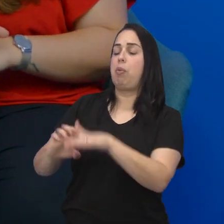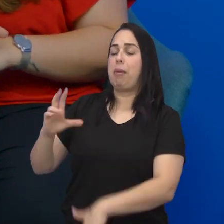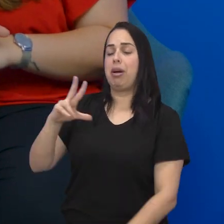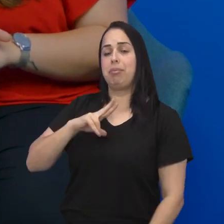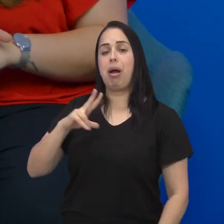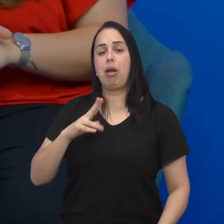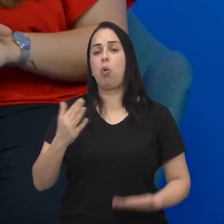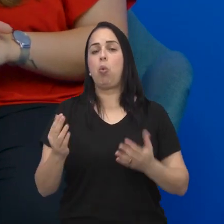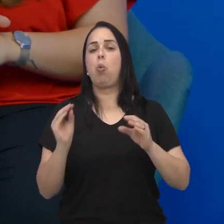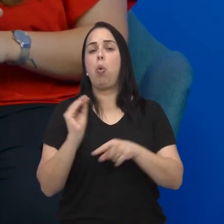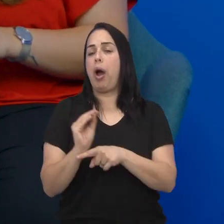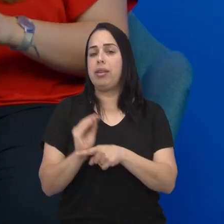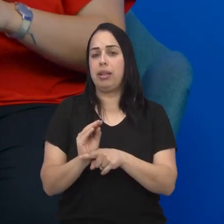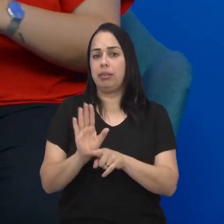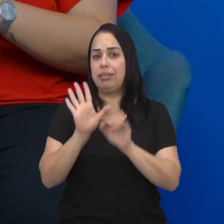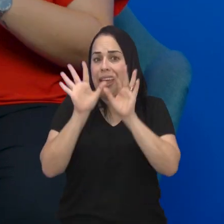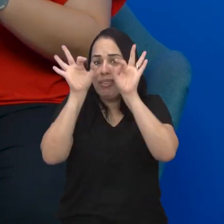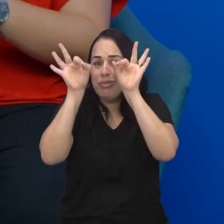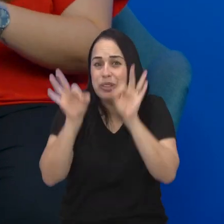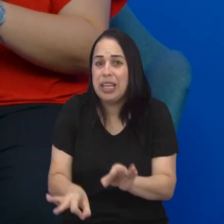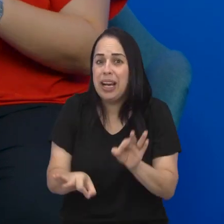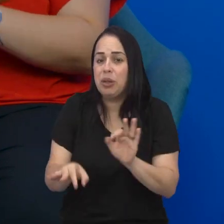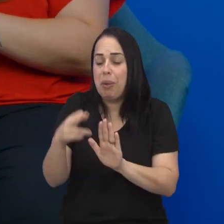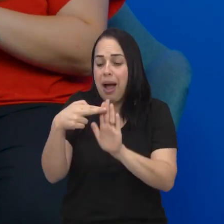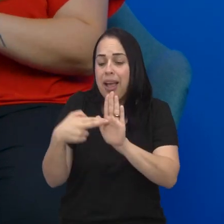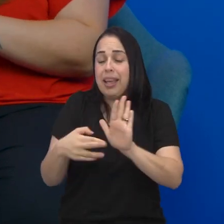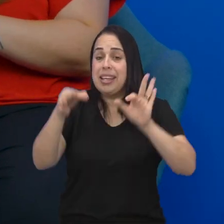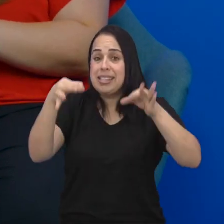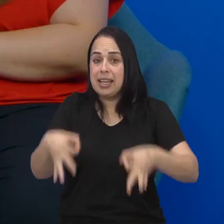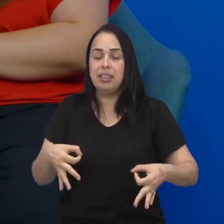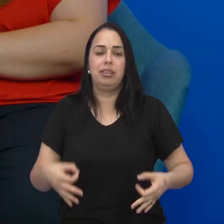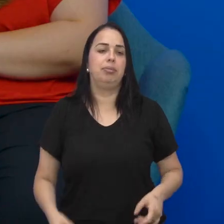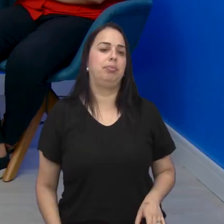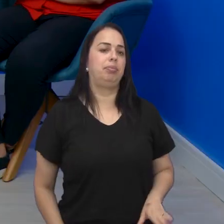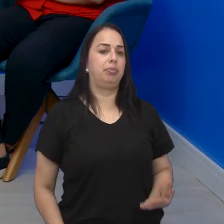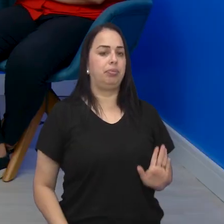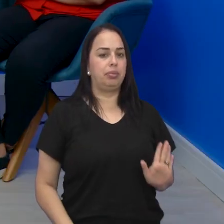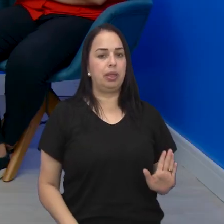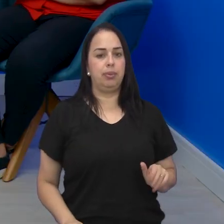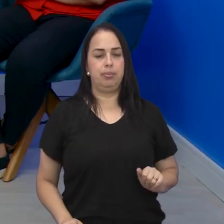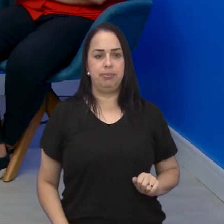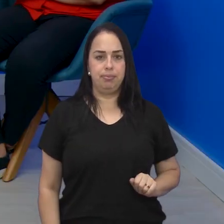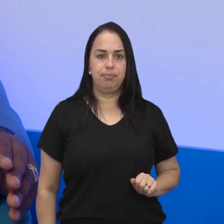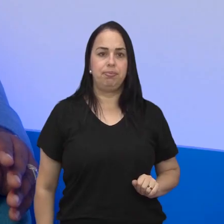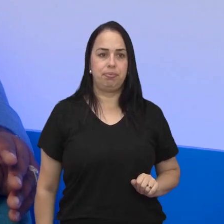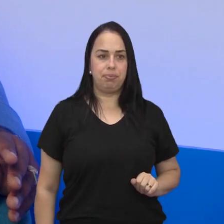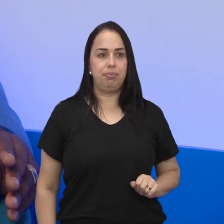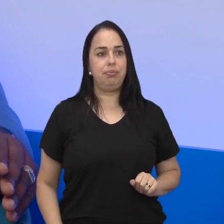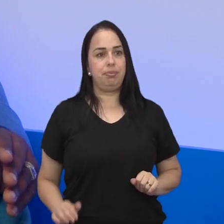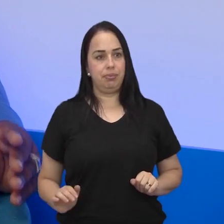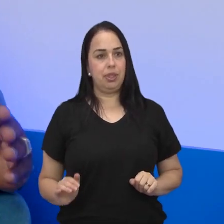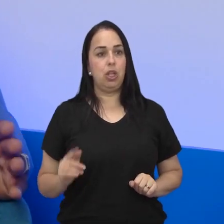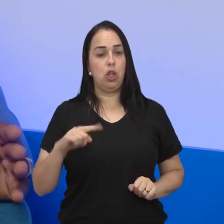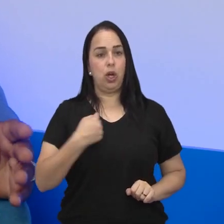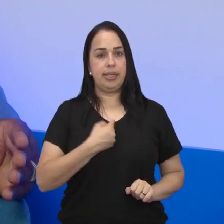fica com a iniciativa privada. Existe um ideal de equilíbrio, assim? Não, normalmente é assim, se